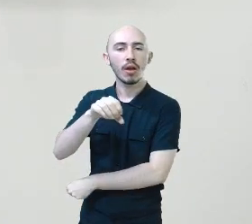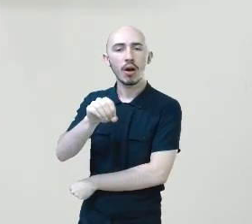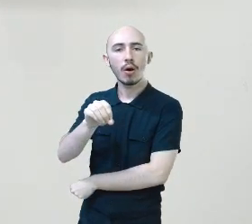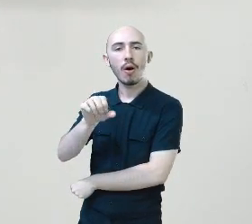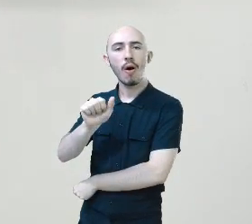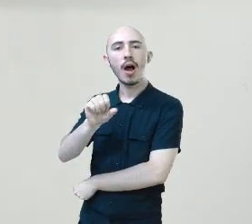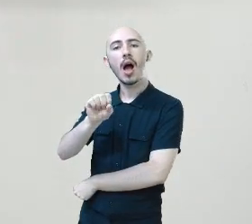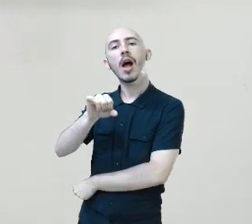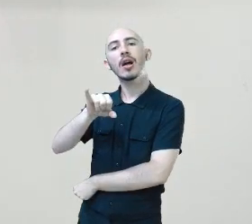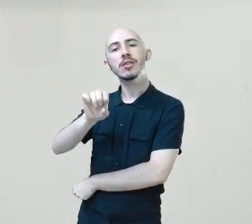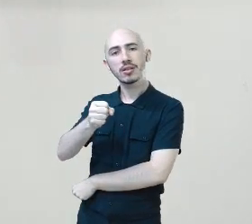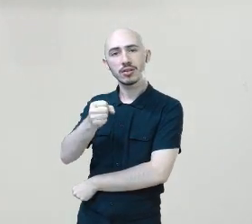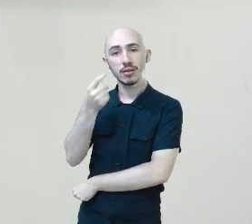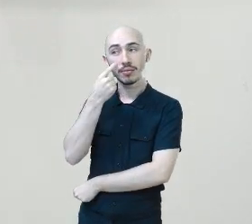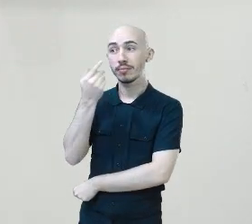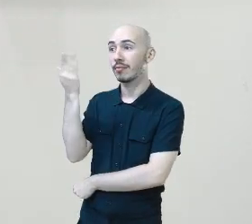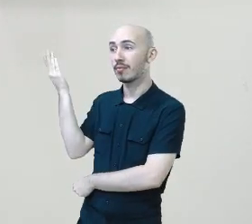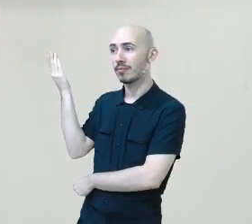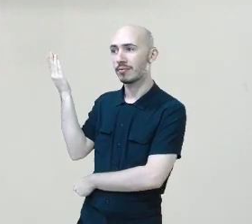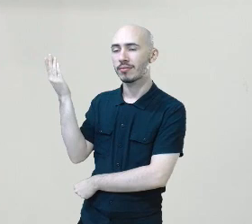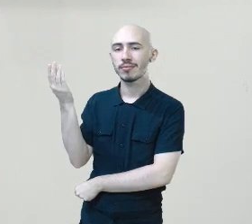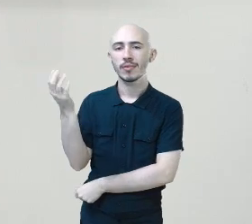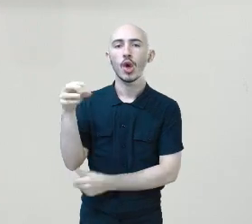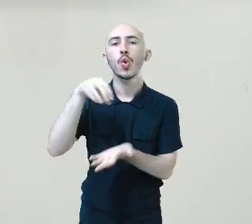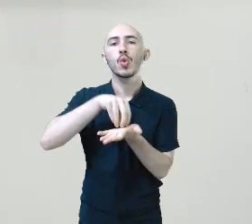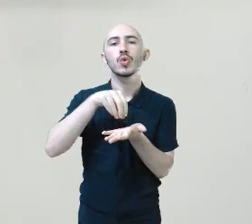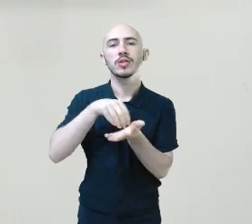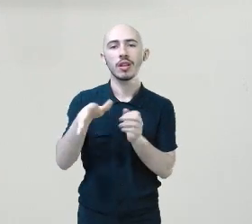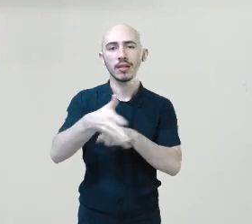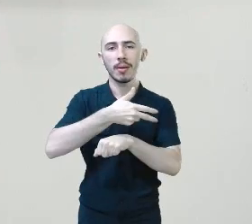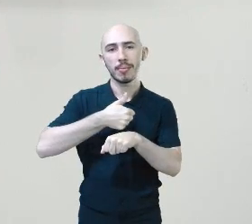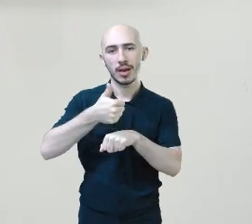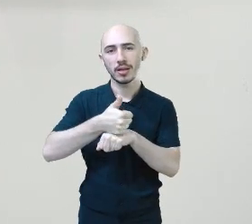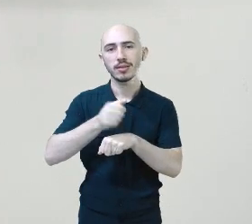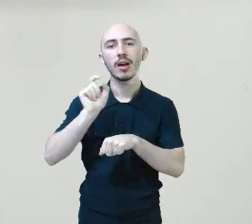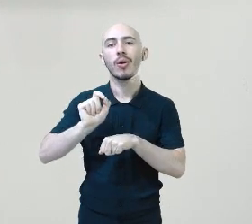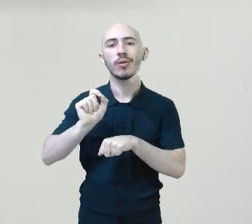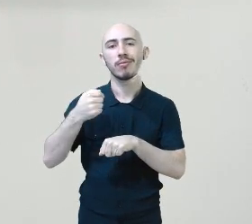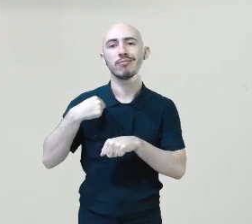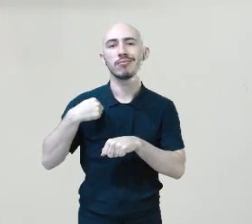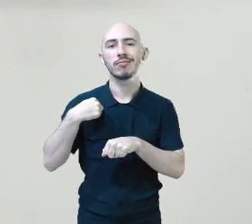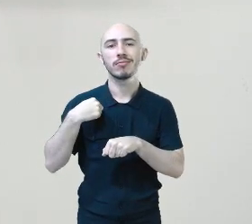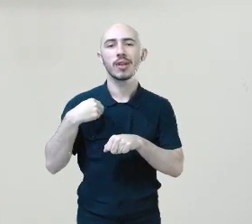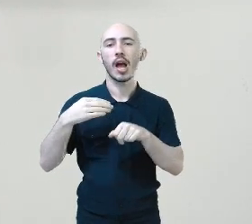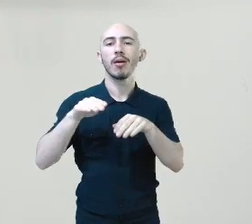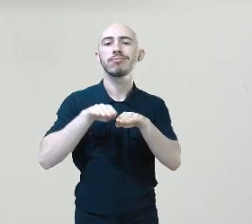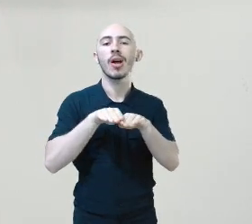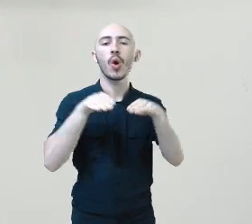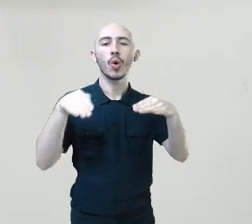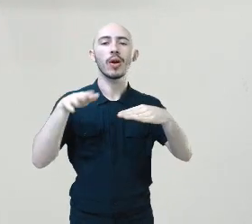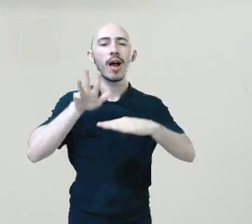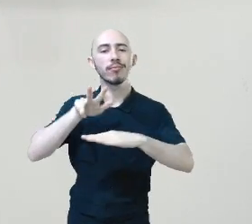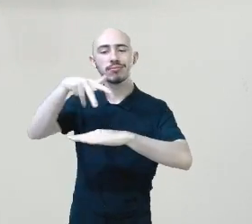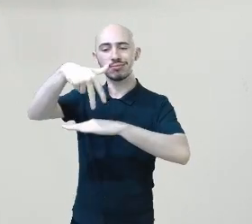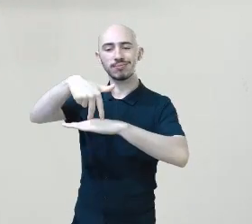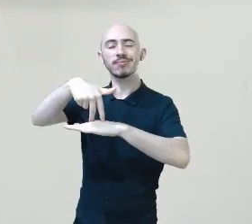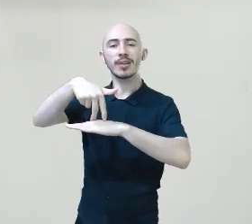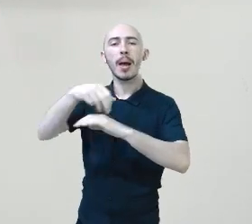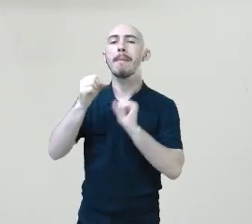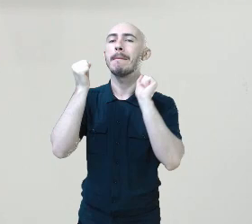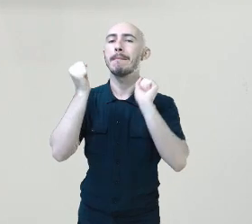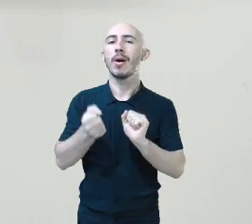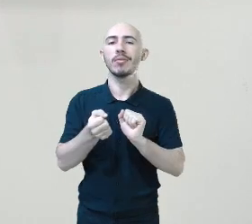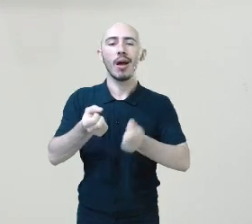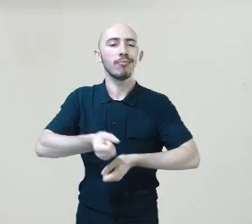Essa parte que vocês estão vendo aqui no centro da praça seria um pequeno coreto, onde as pessoas poderiam se apresentar,